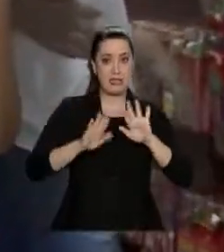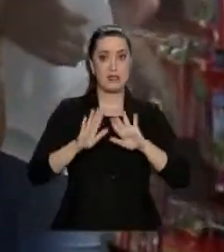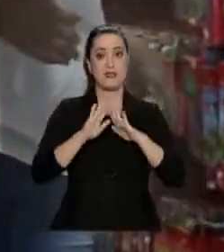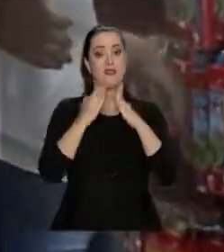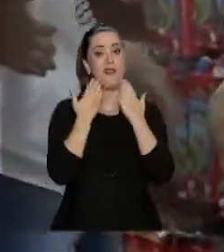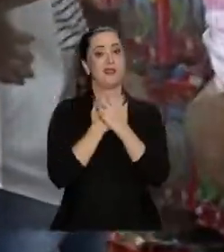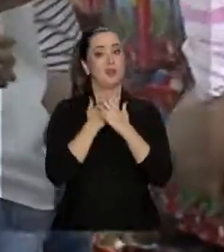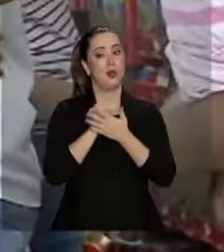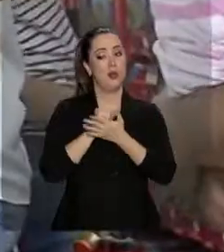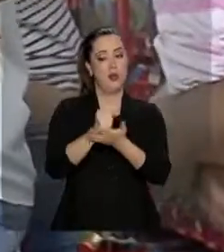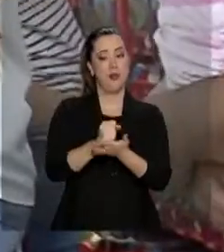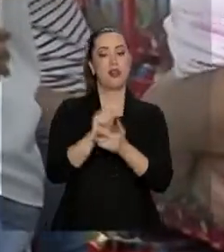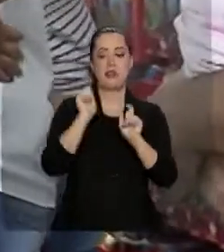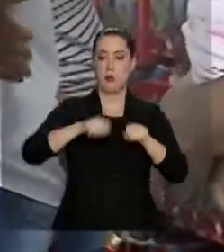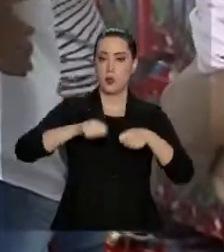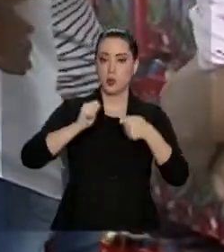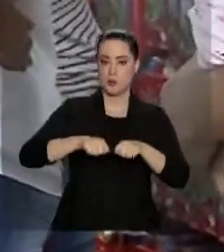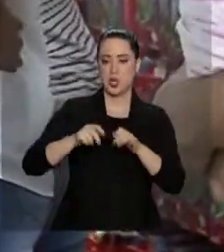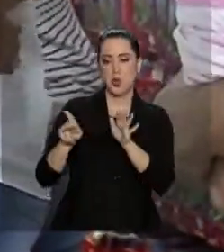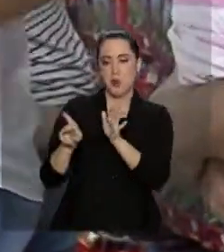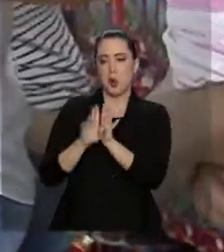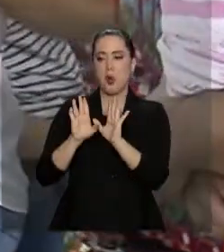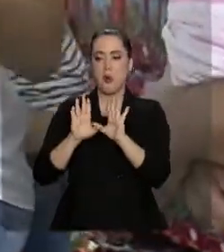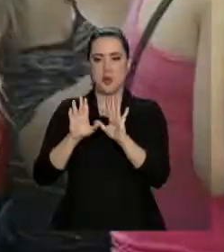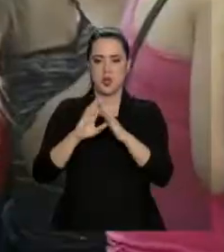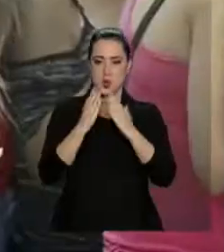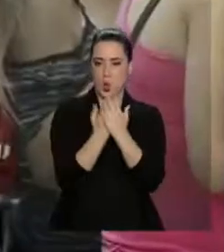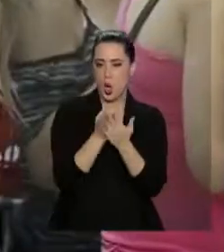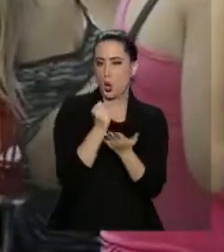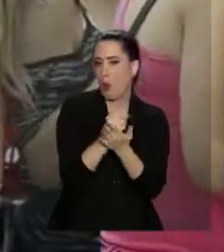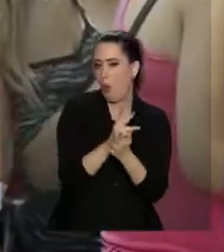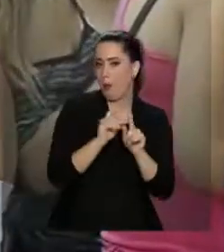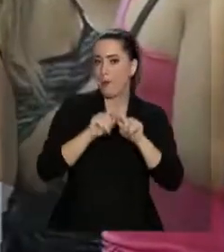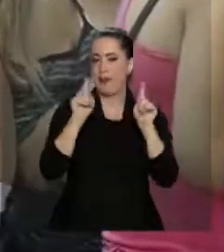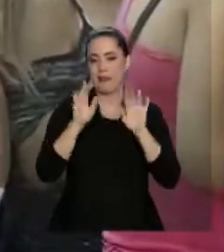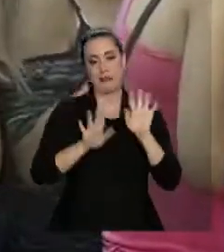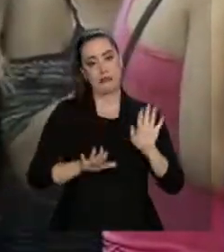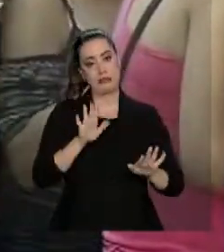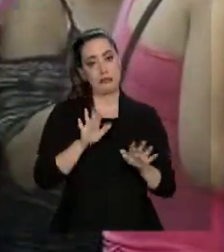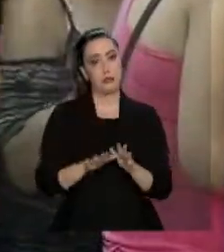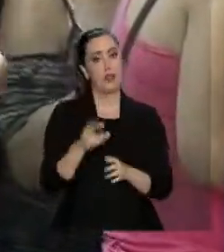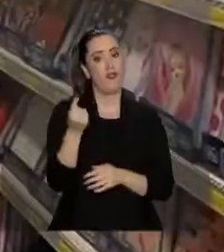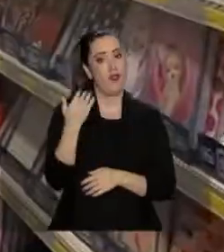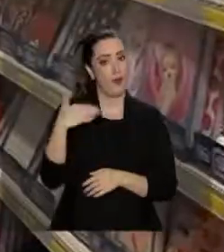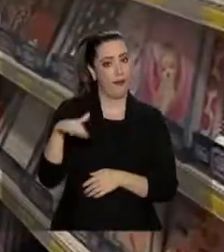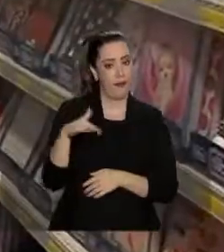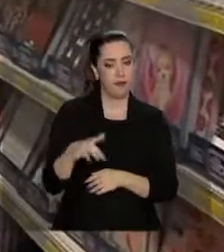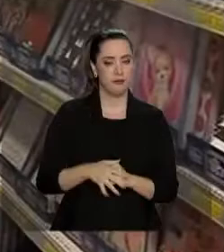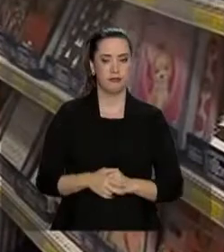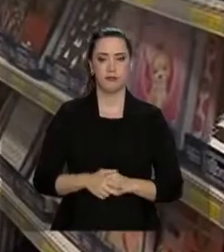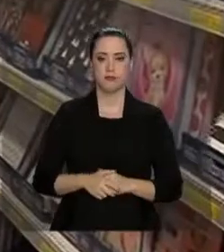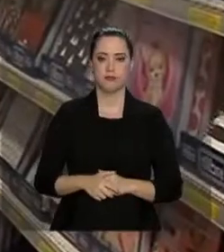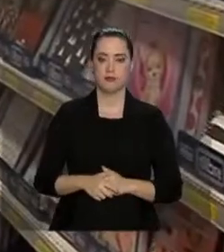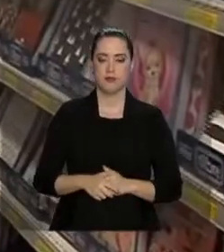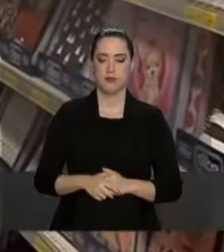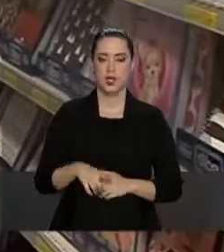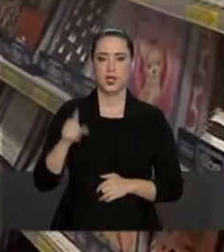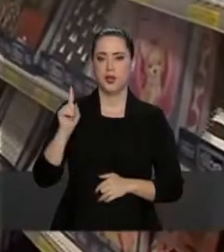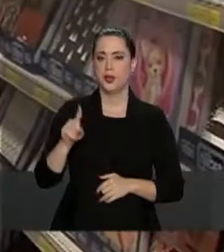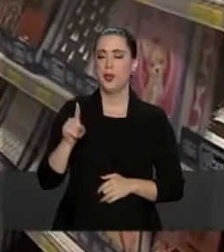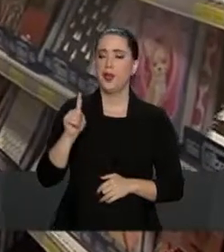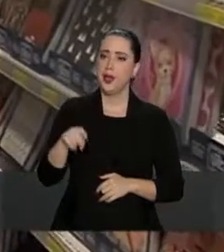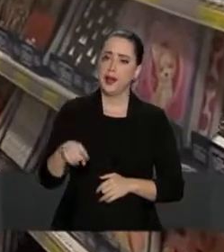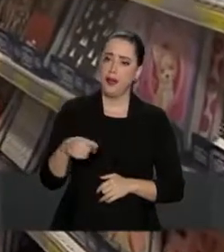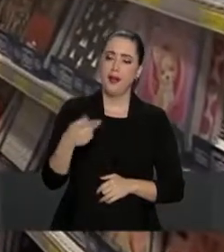escolas oferecem a possibilidade de fazer as compras para os pais, mas isso nem sempre vale a pena. Já é a comodidade,